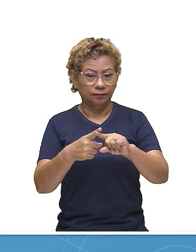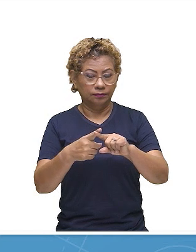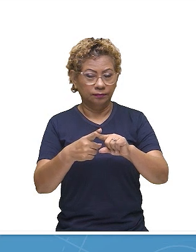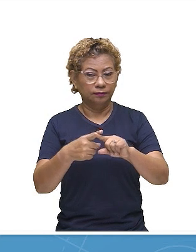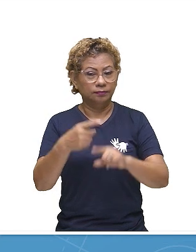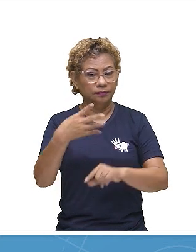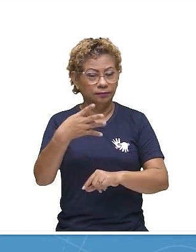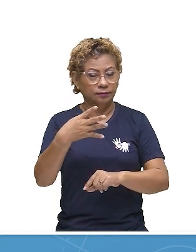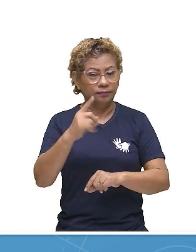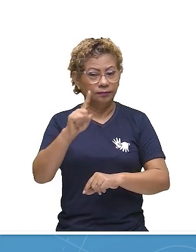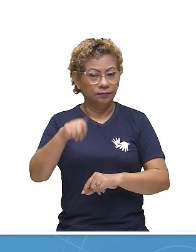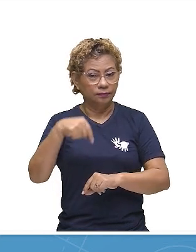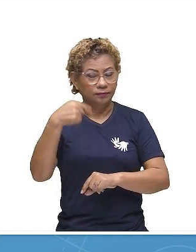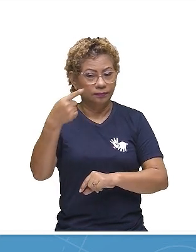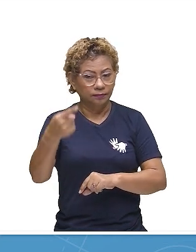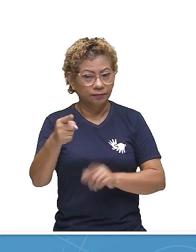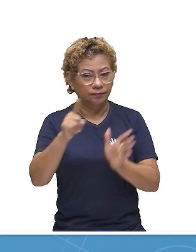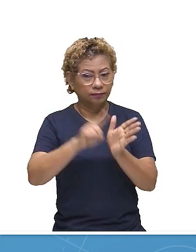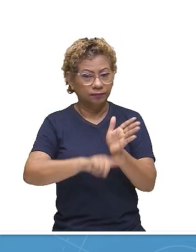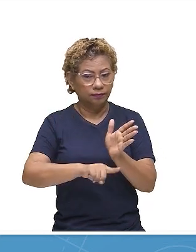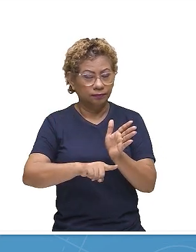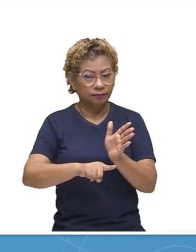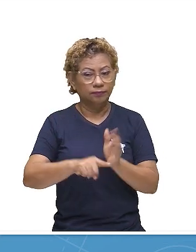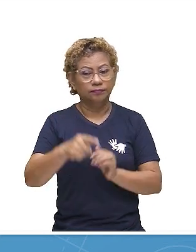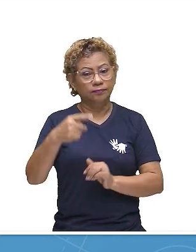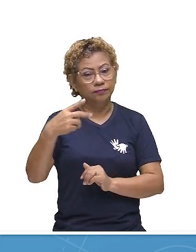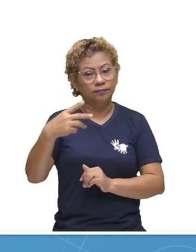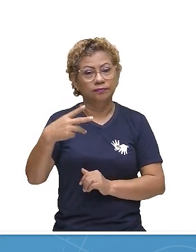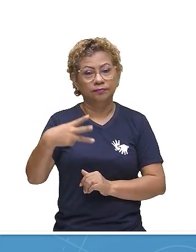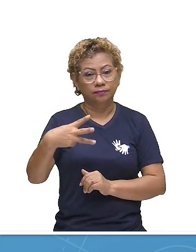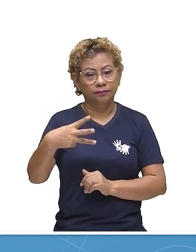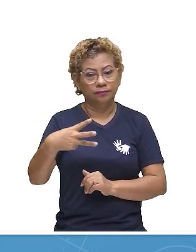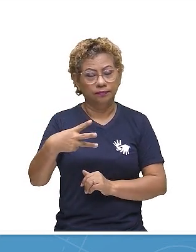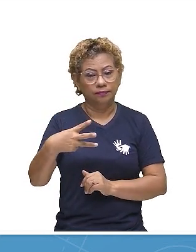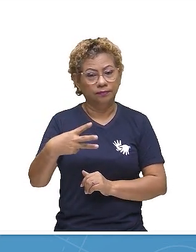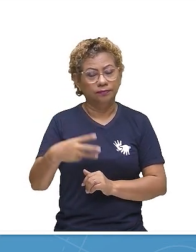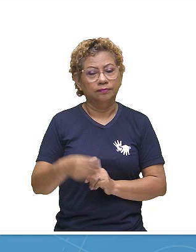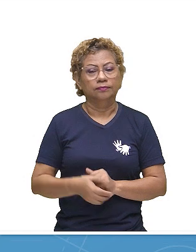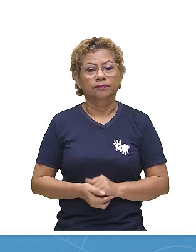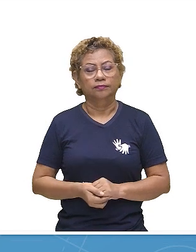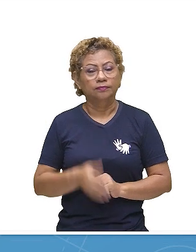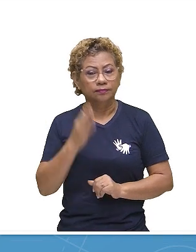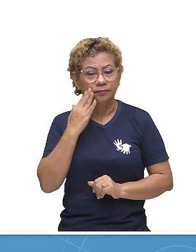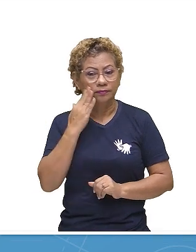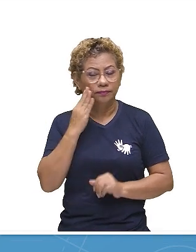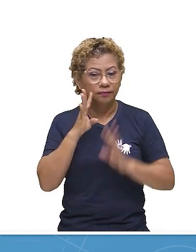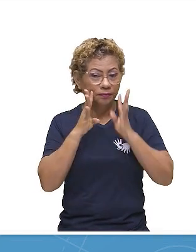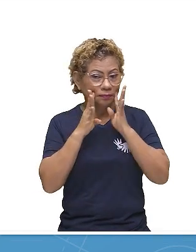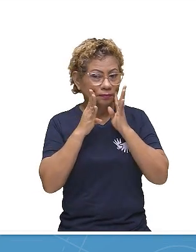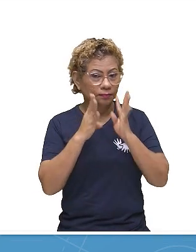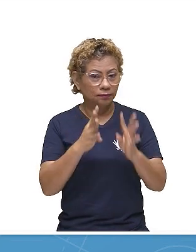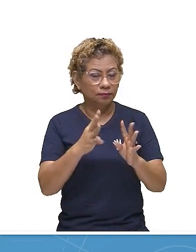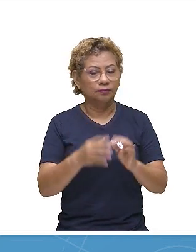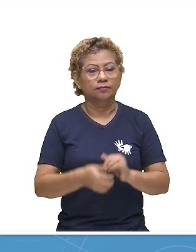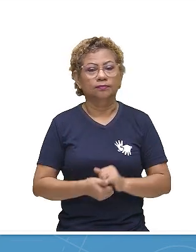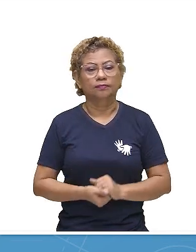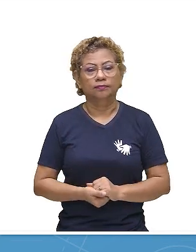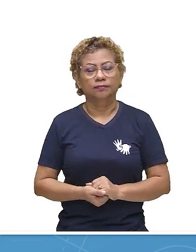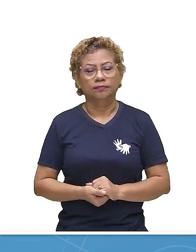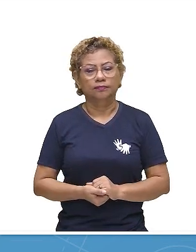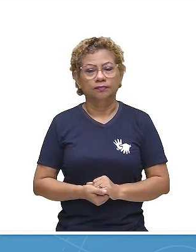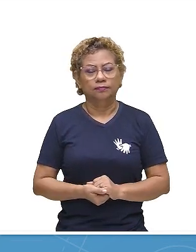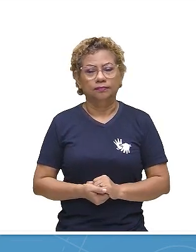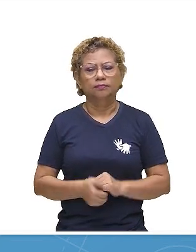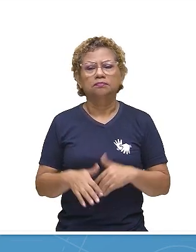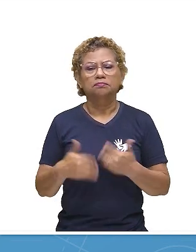da multiplicação, por questão de prioridade, né, de desenvolvimento. Então, eu vou ter 21 vezes